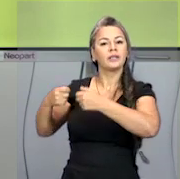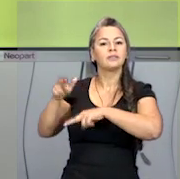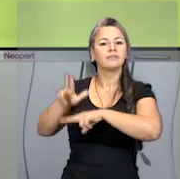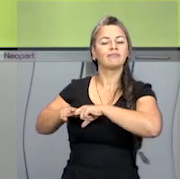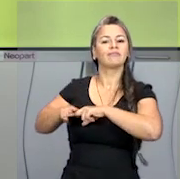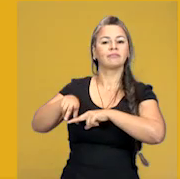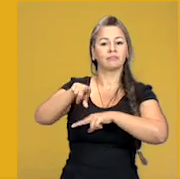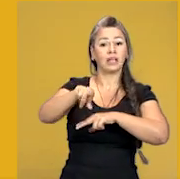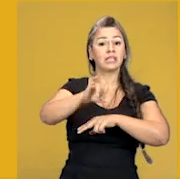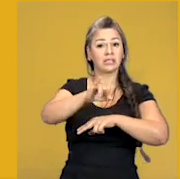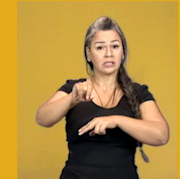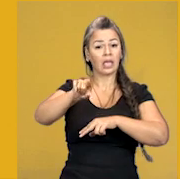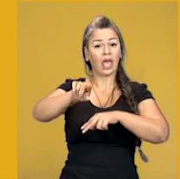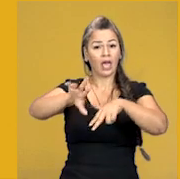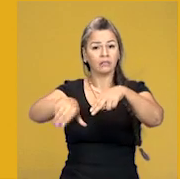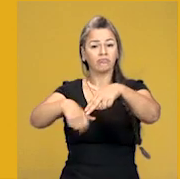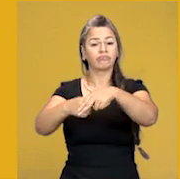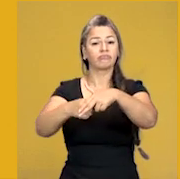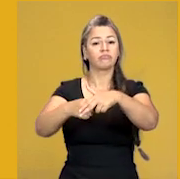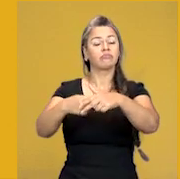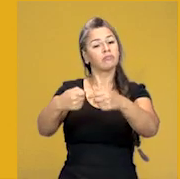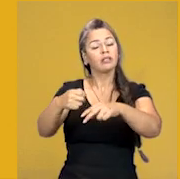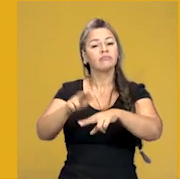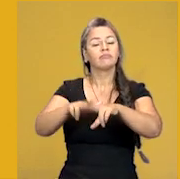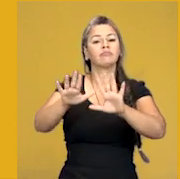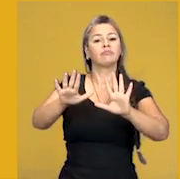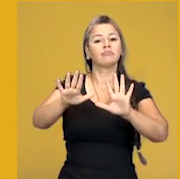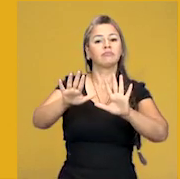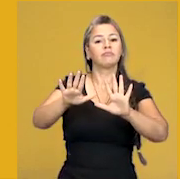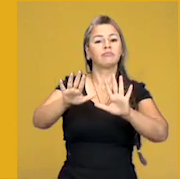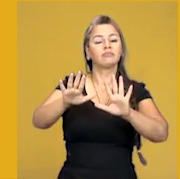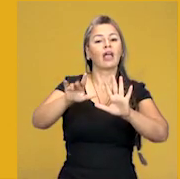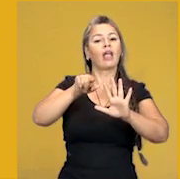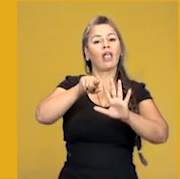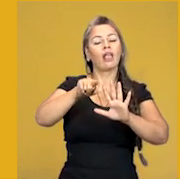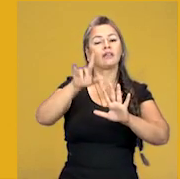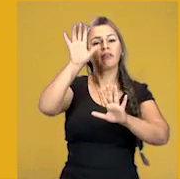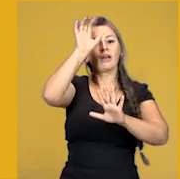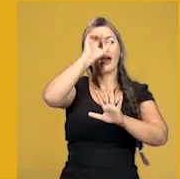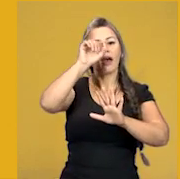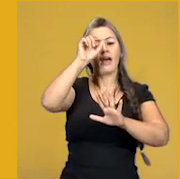sociedade é por meio da ressocialização, onde ela vai aprender